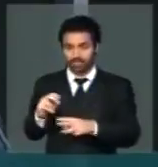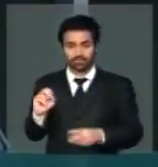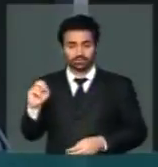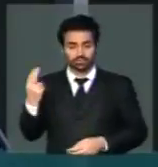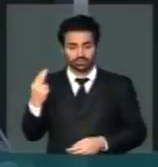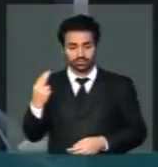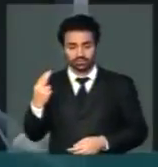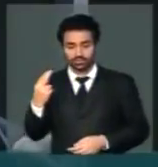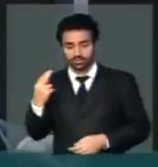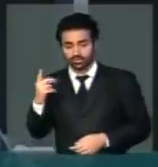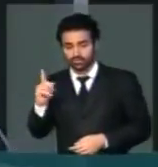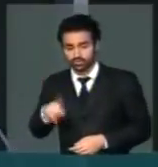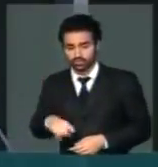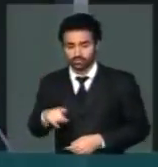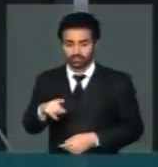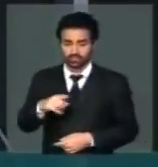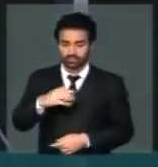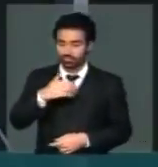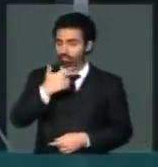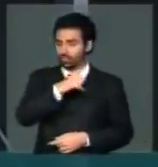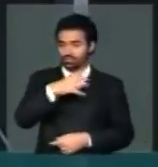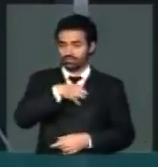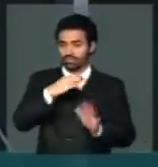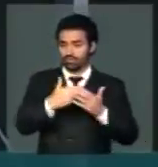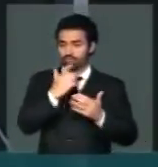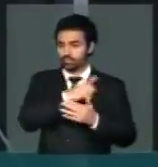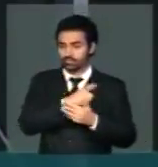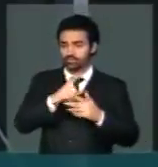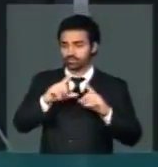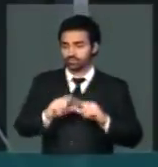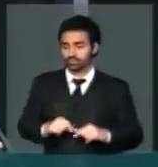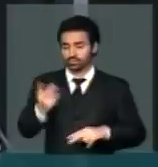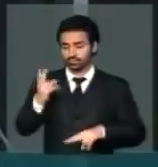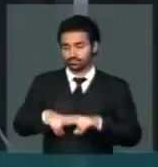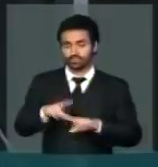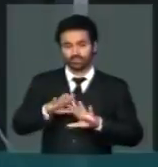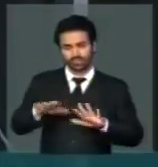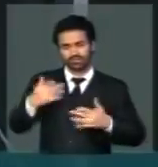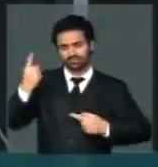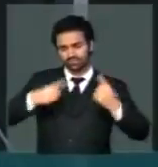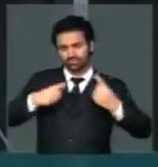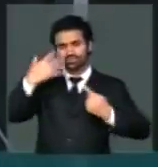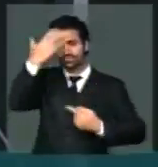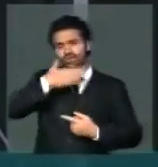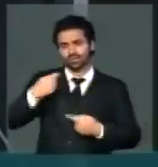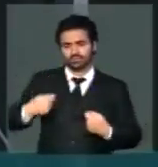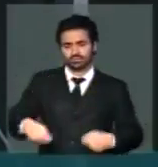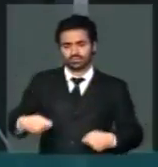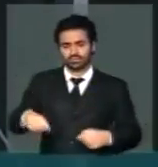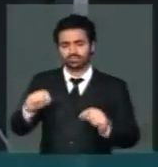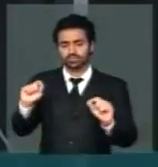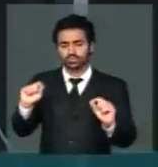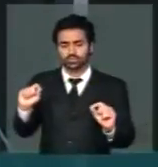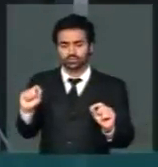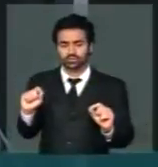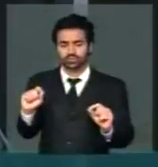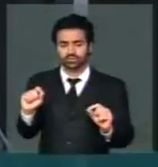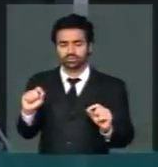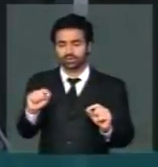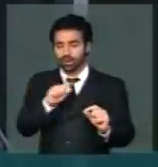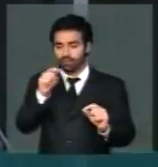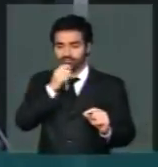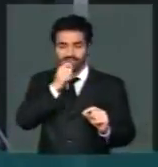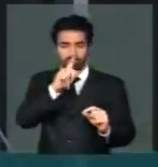alternativa exclusiva à redução da maioridade penal. Agora, uma discussão séria sobre aquilo que não se